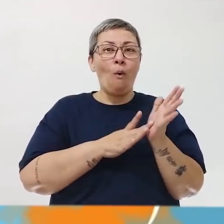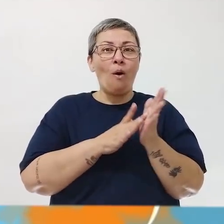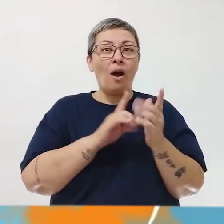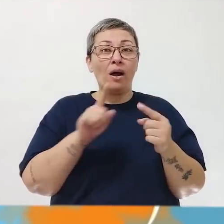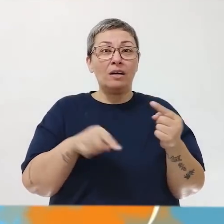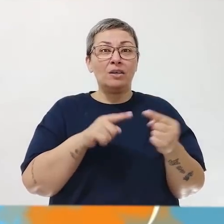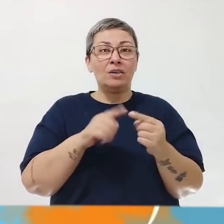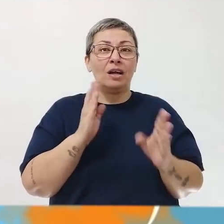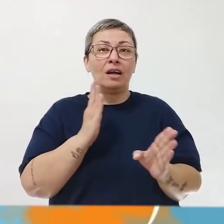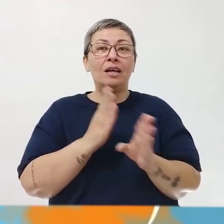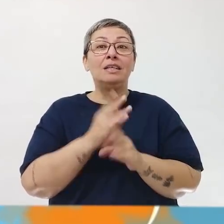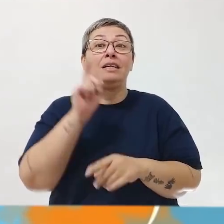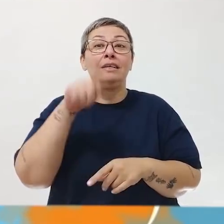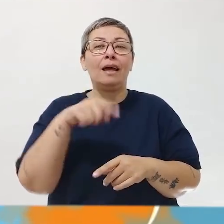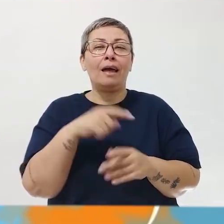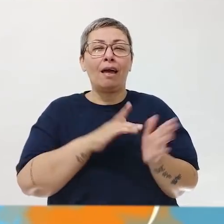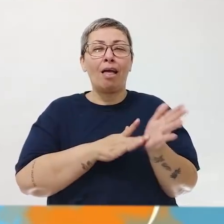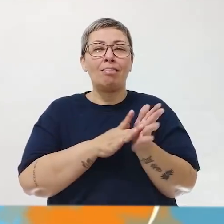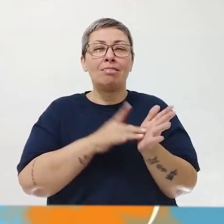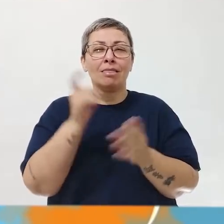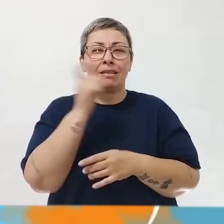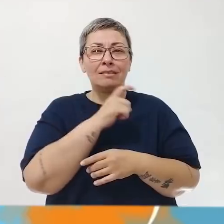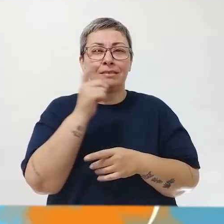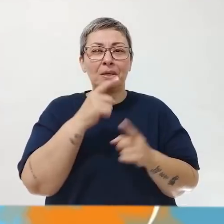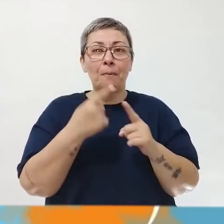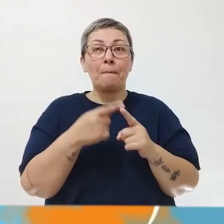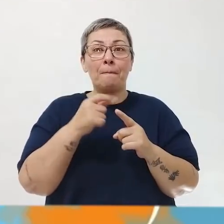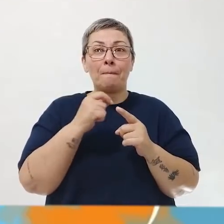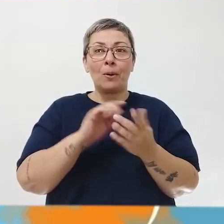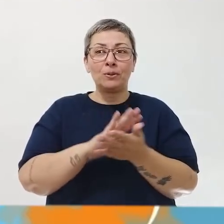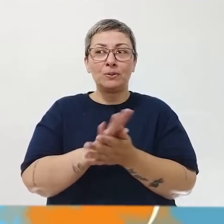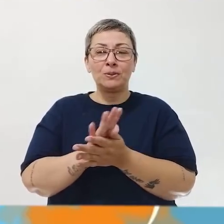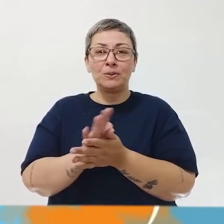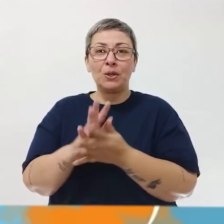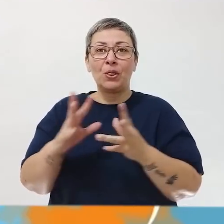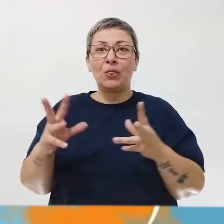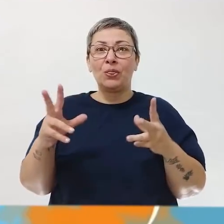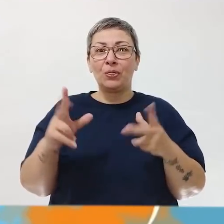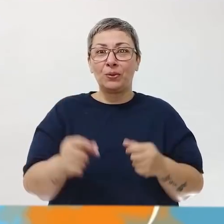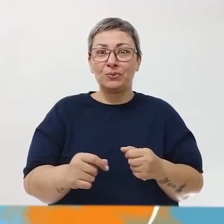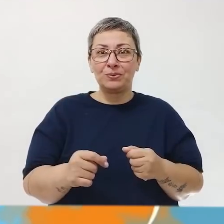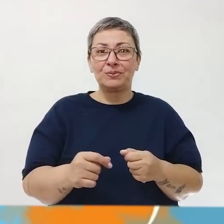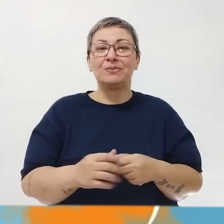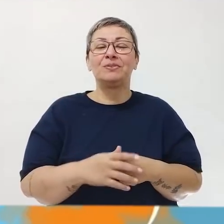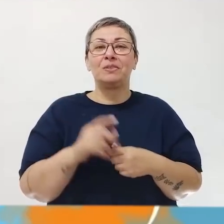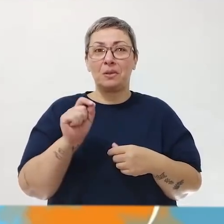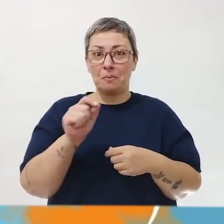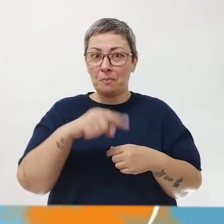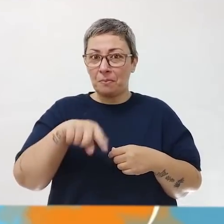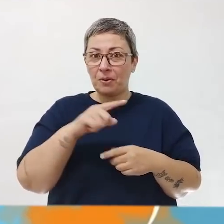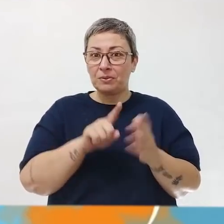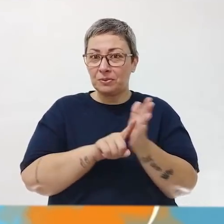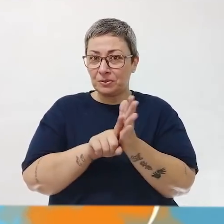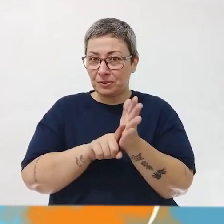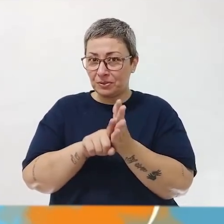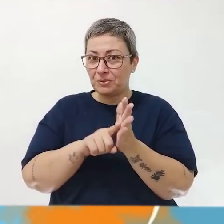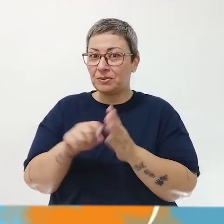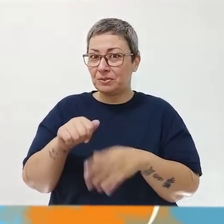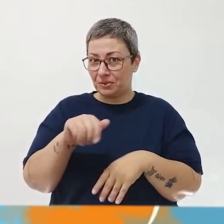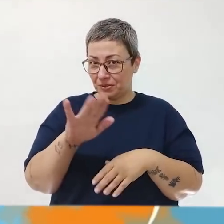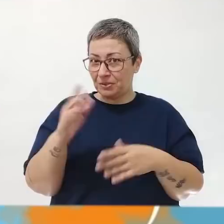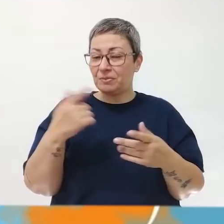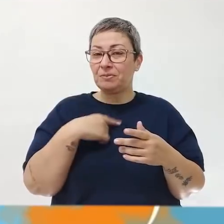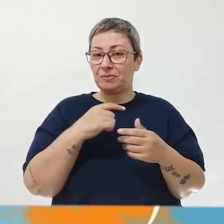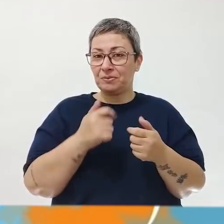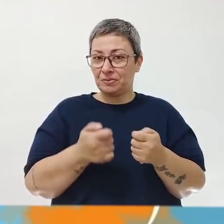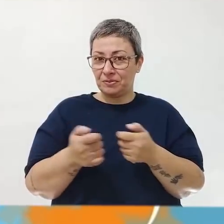desse jogo é descobrir quem é o impostor, pois ele pode eliminar todos os tripulantes. Vocês podem pesquisar um pouco mais